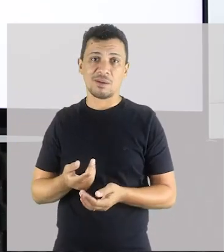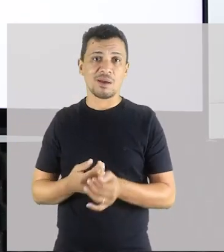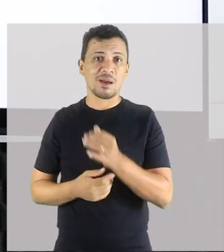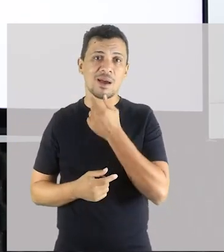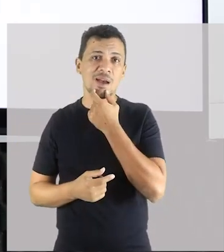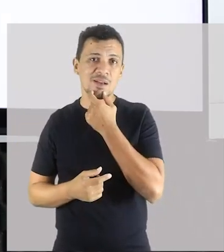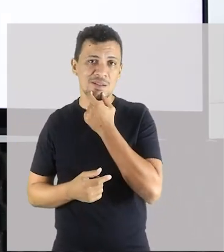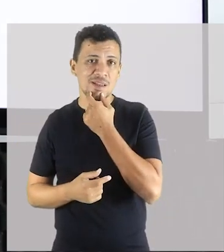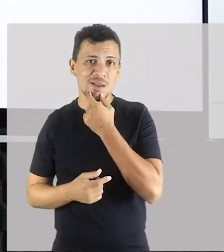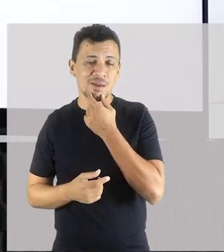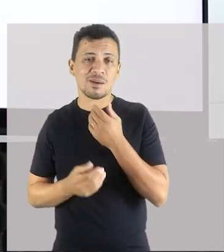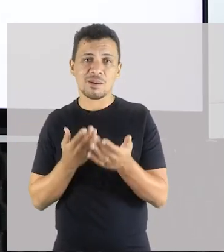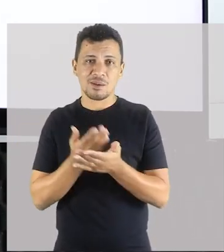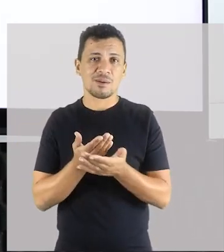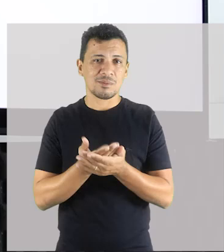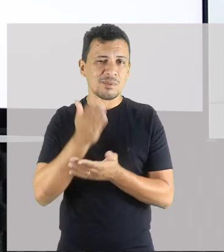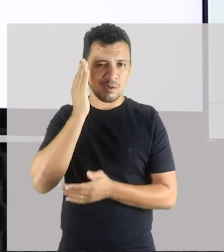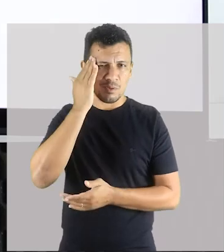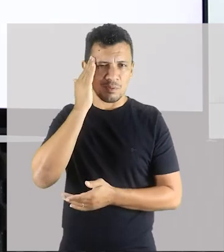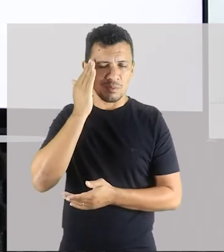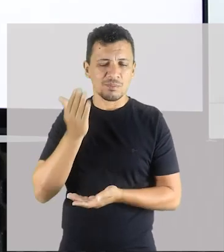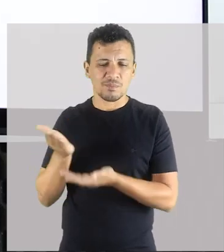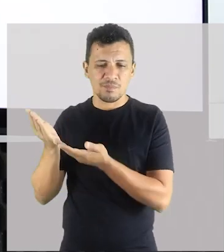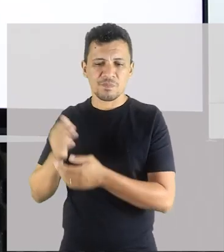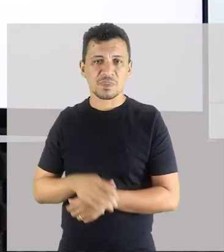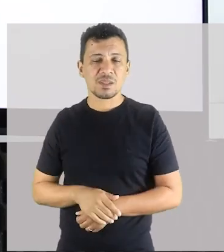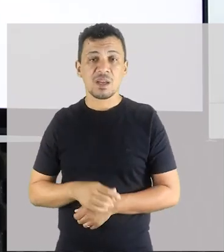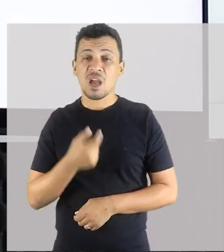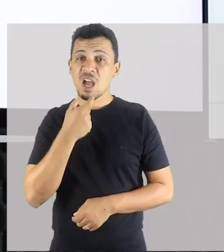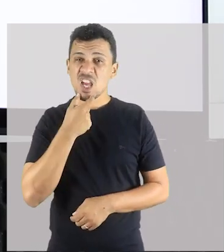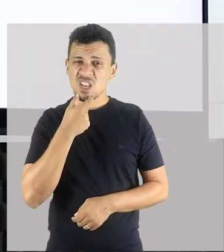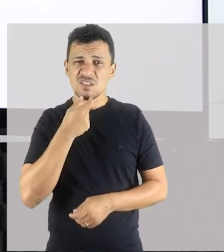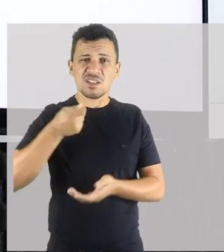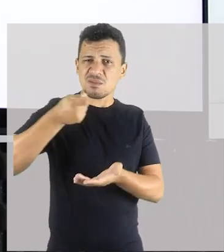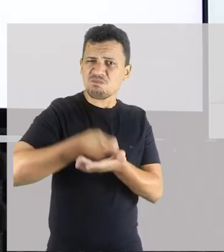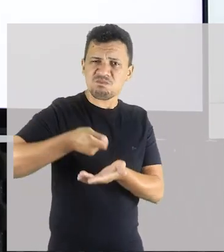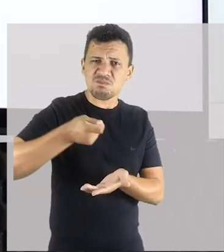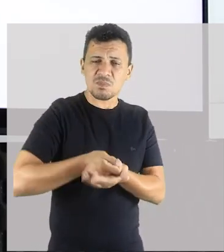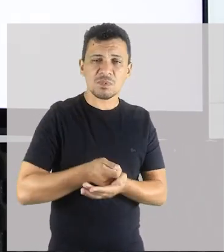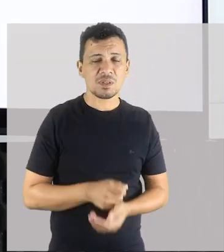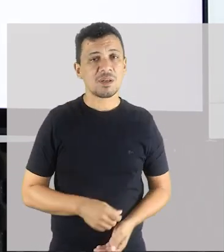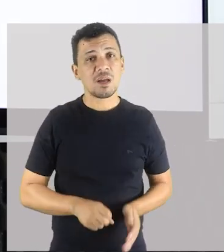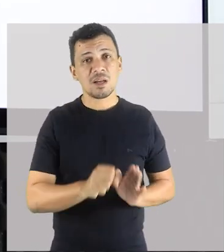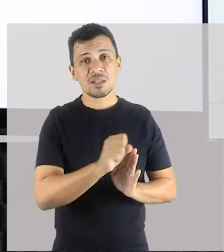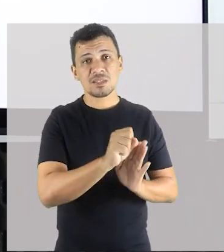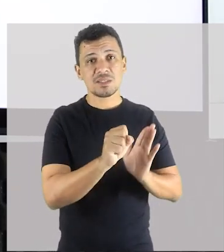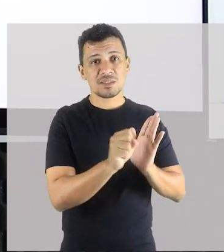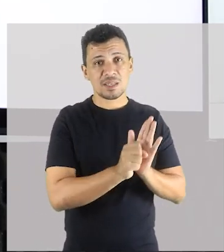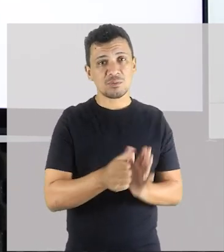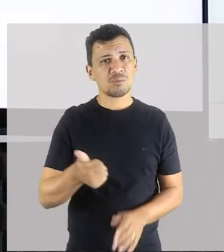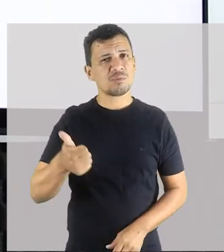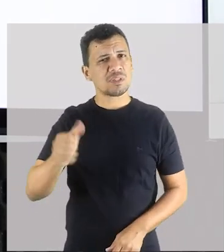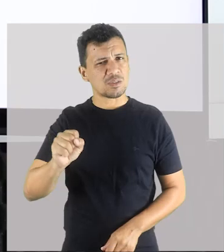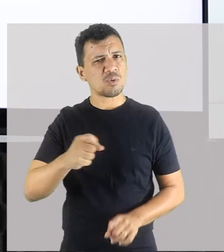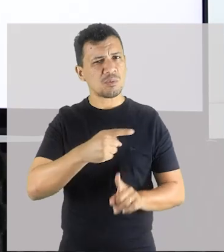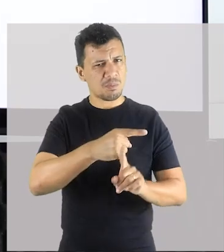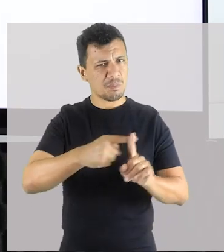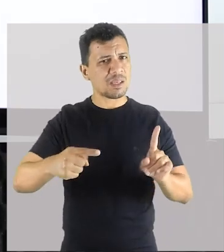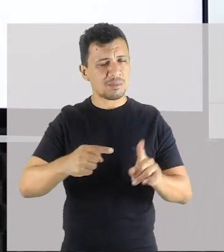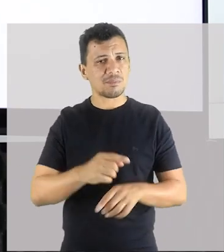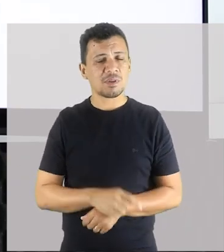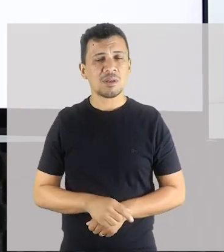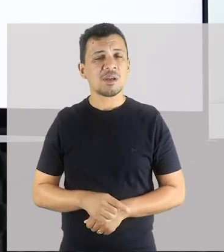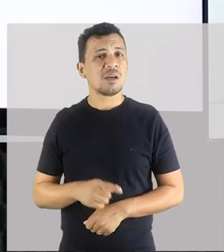entender nossa aula. As pressões inglesas. Em meados do século XVIII, a coroa britânica implementou uma